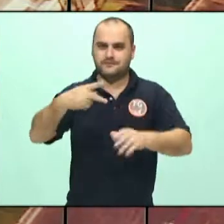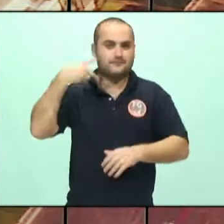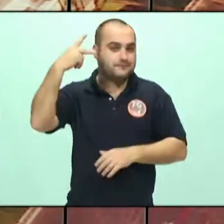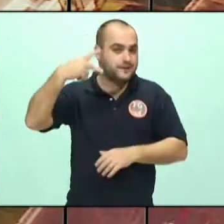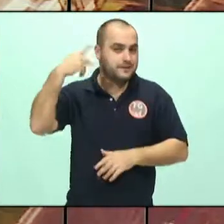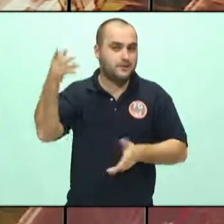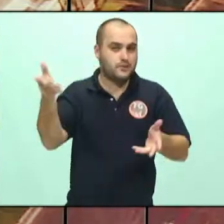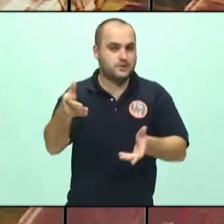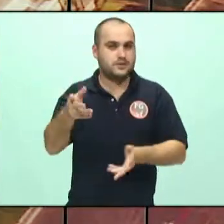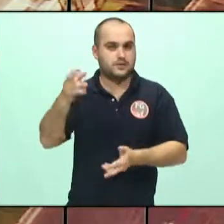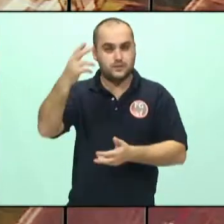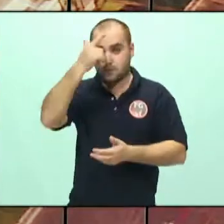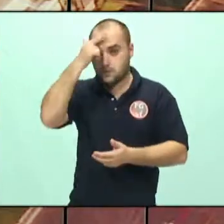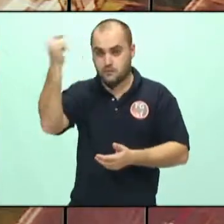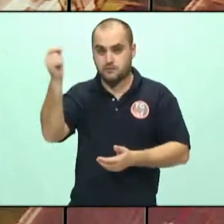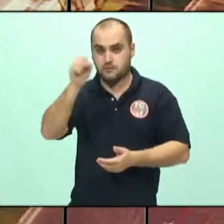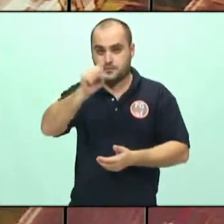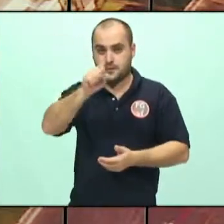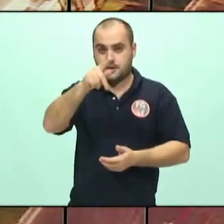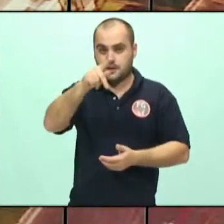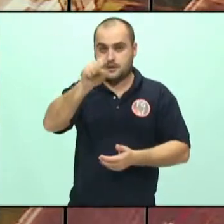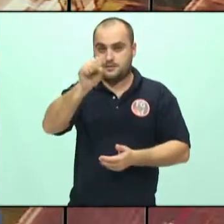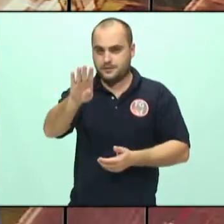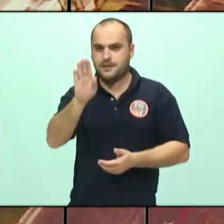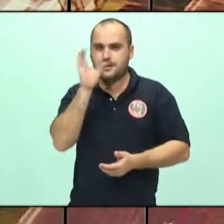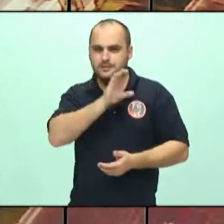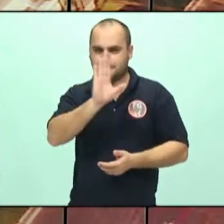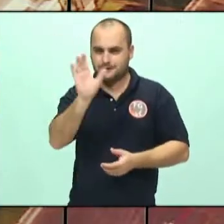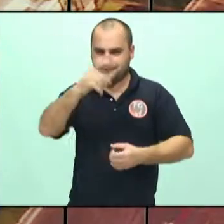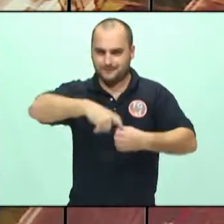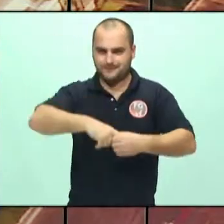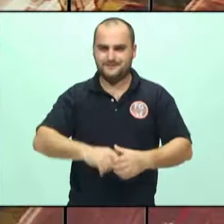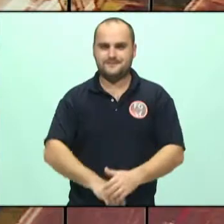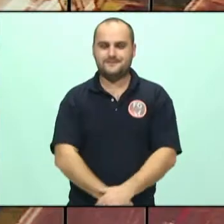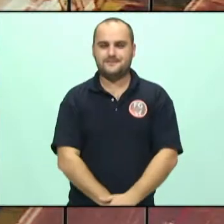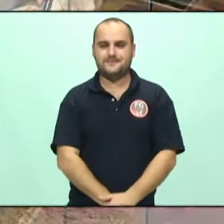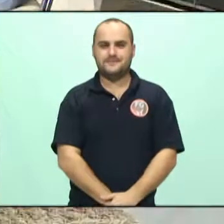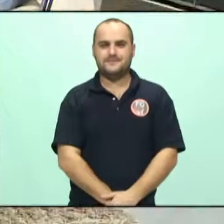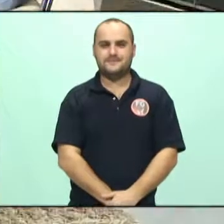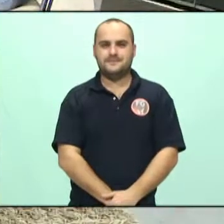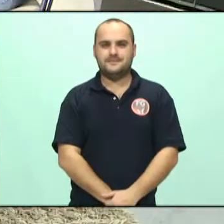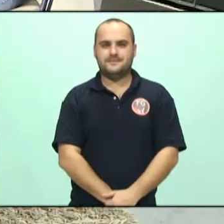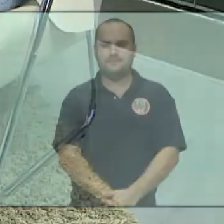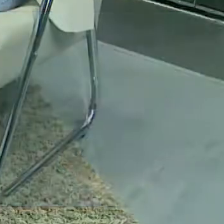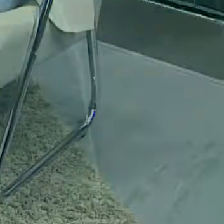Angioletti, vereador do PSB. Um instante só, a gente já volta.